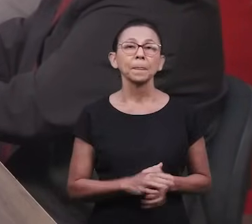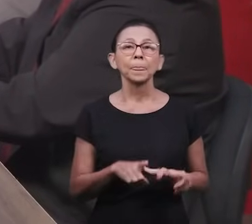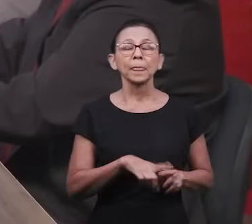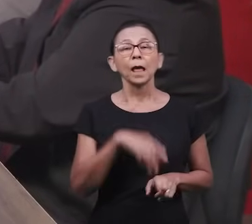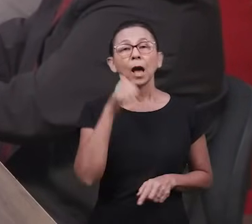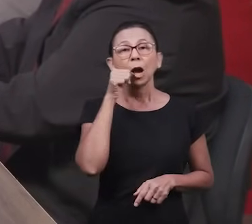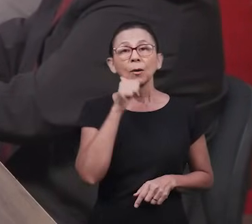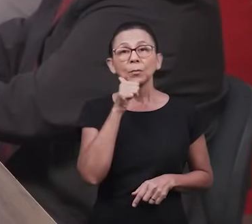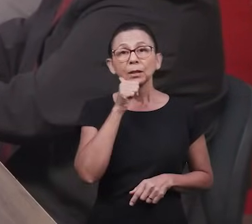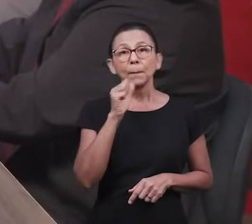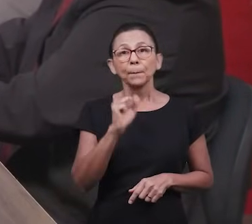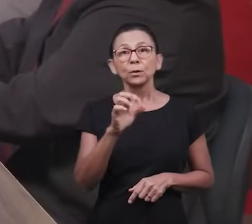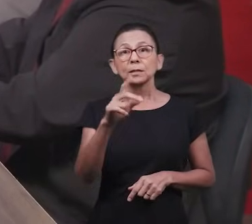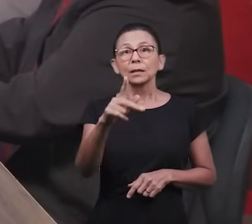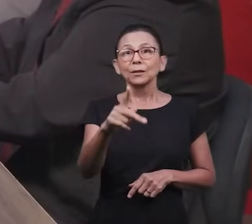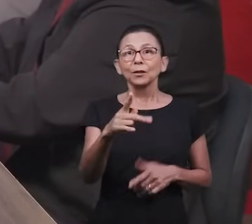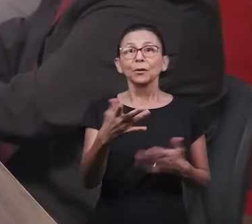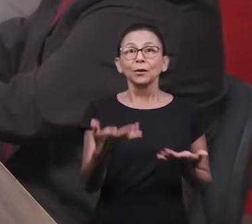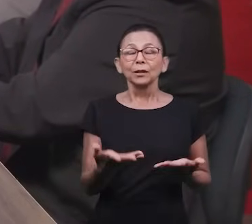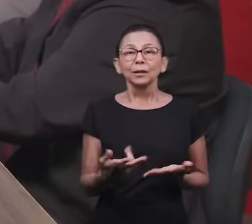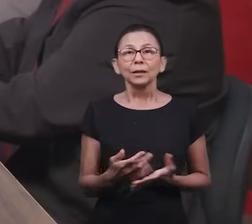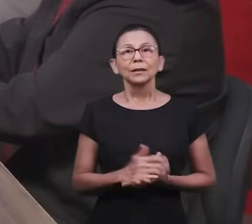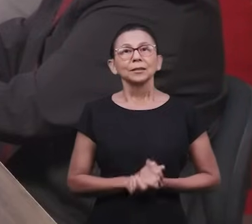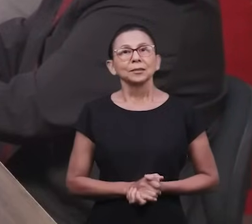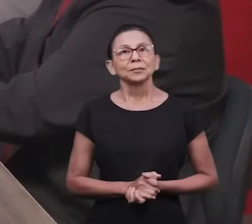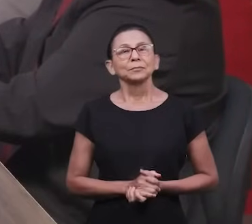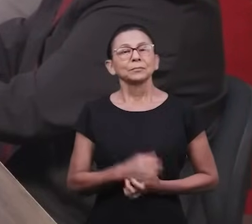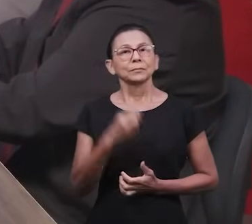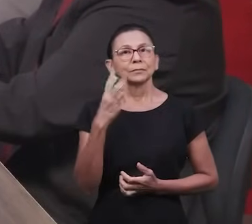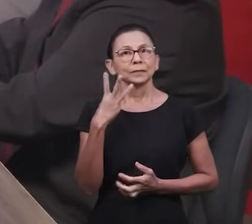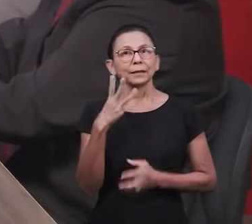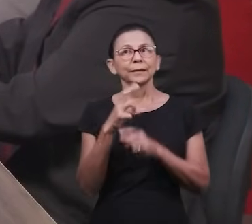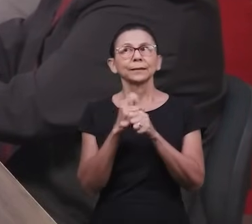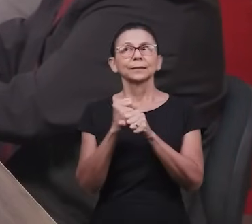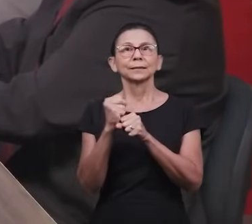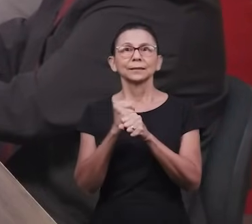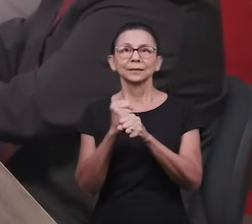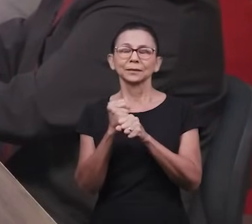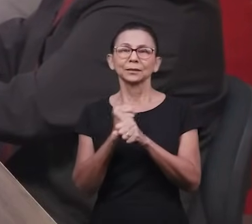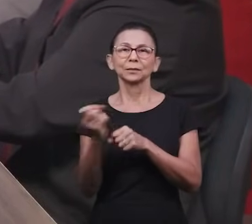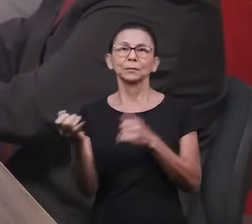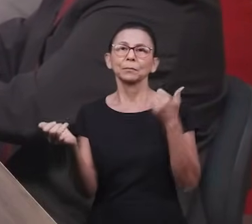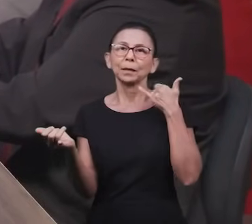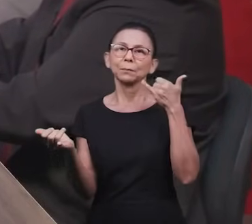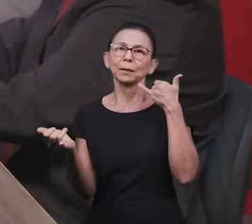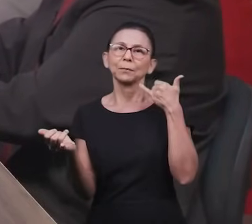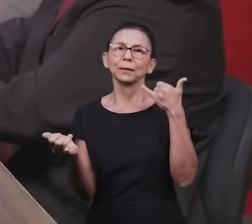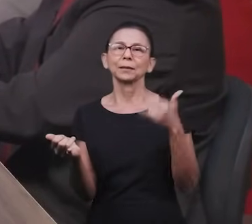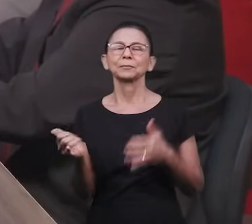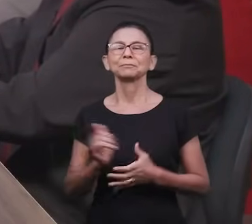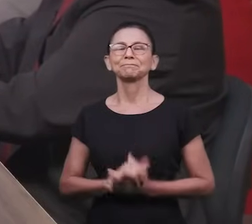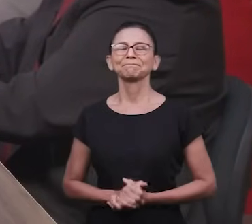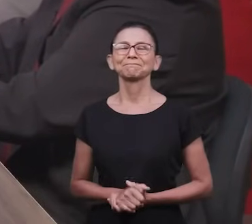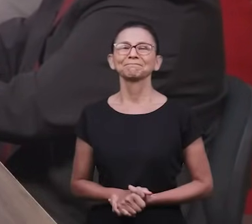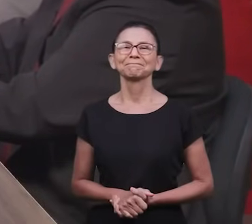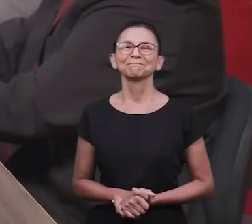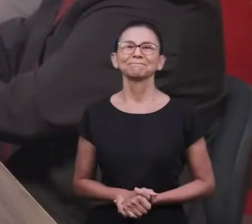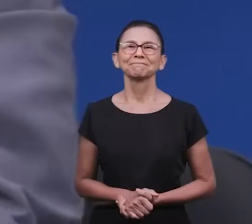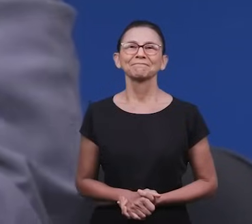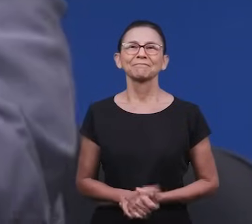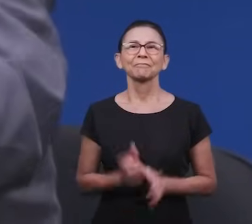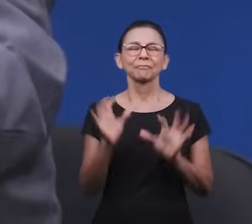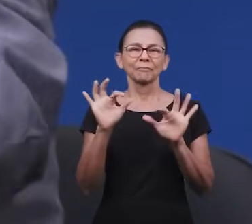né? do INSS, ali veio a sua aposentadoria, soube esperar e está na presença do